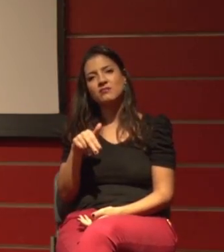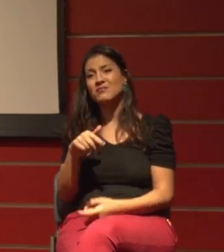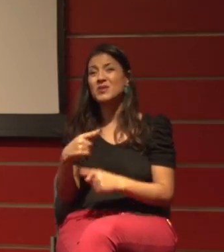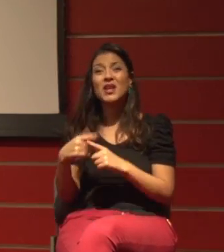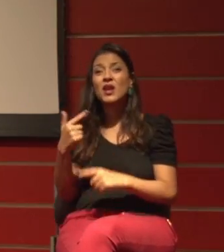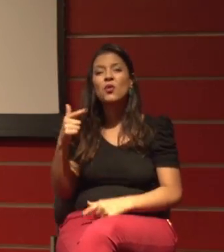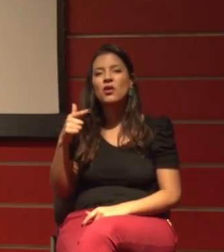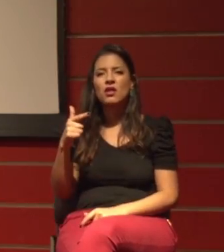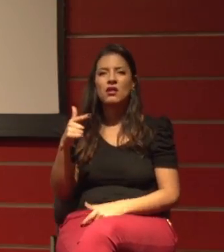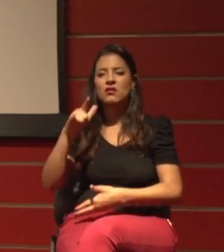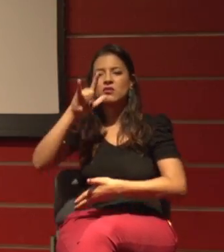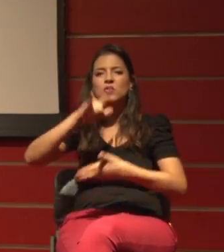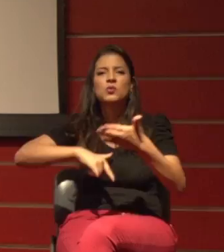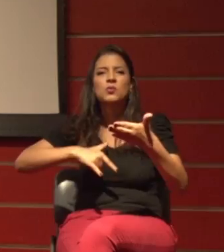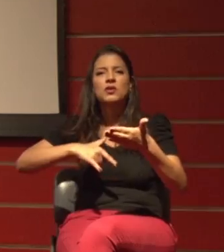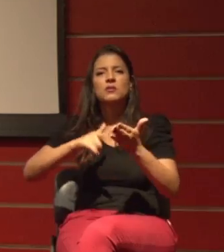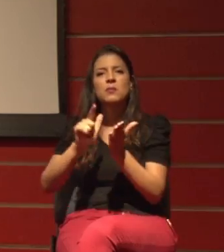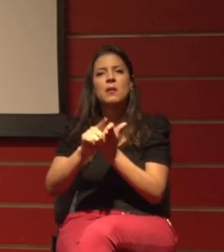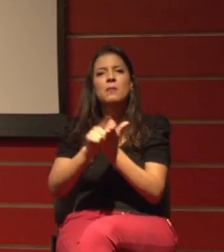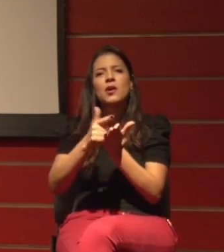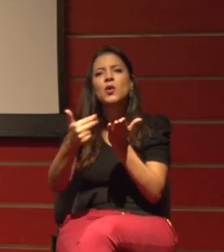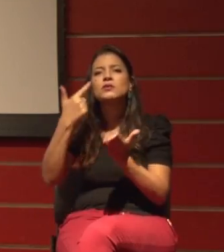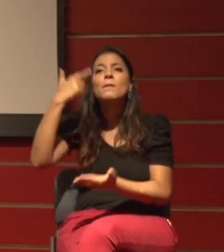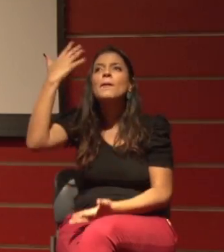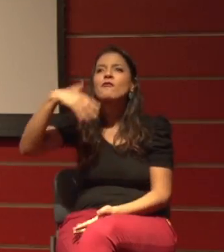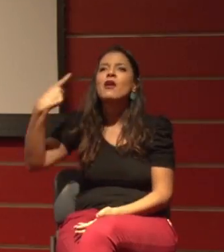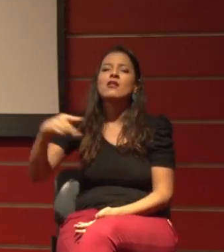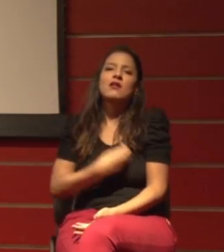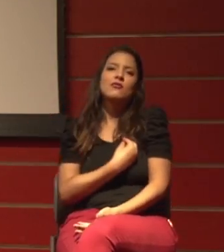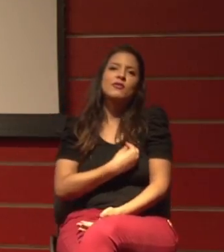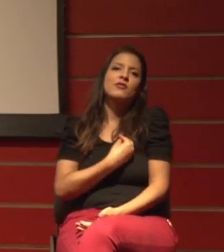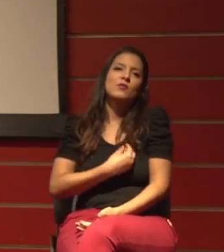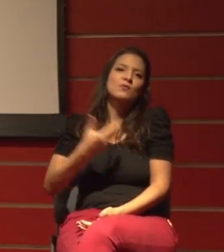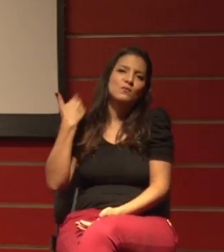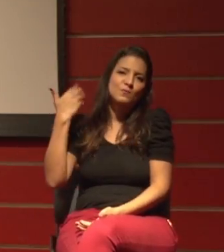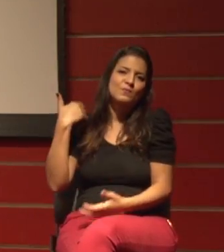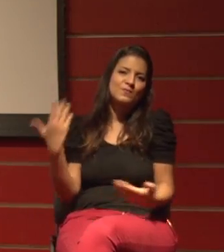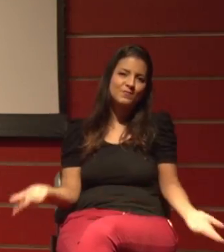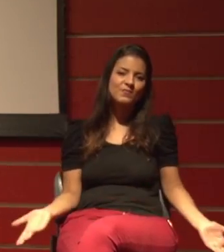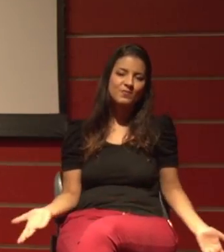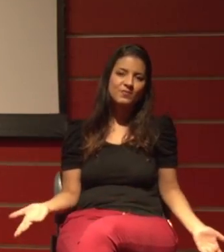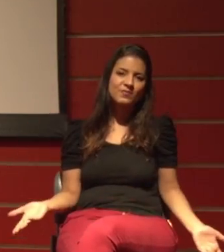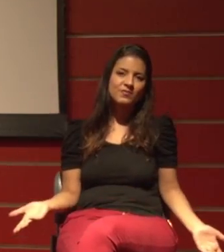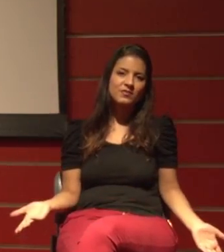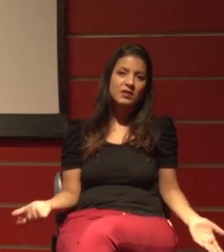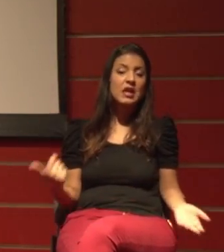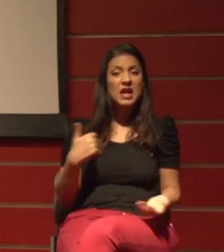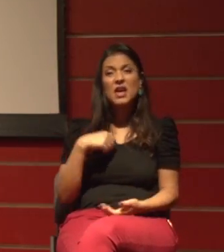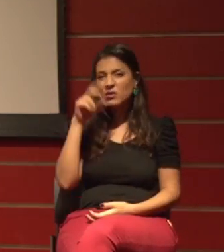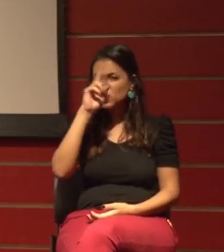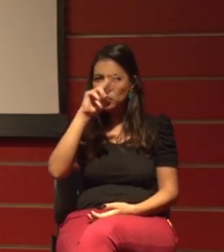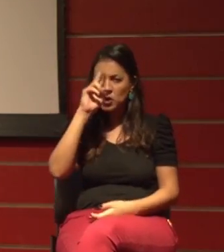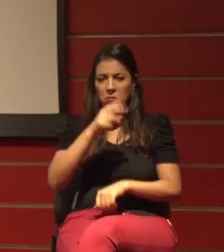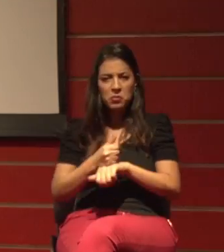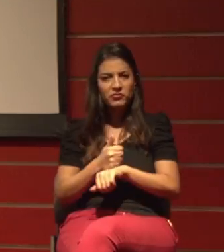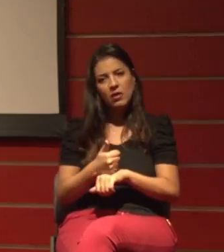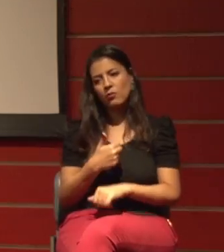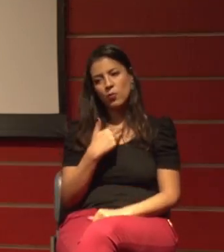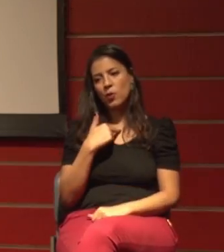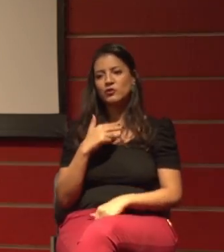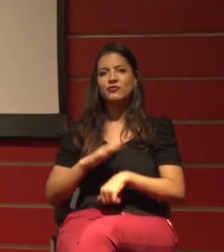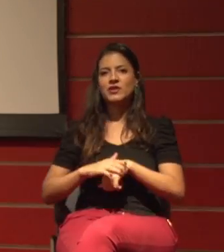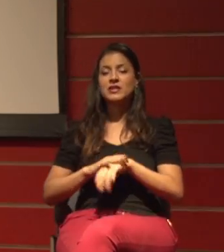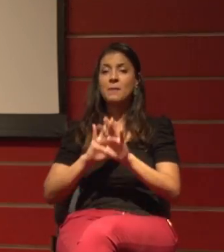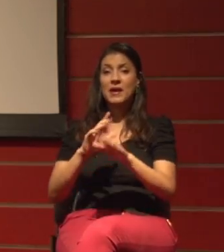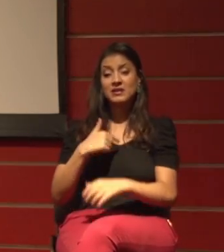existência dela eu falei como como historiadora eu não poderia ter feito o que eu fiz mas como ficcionista eu